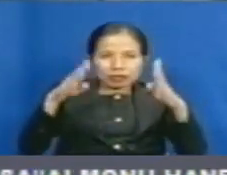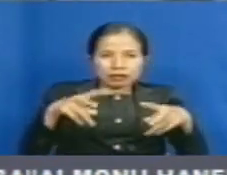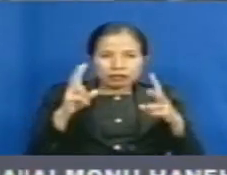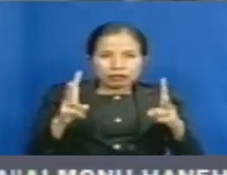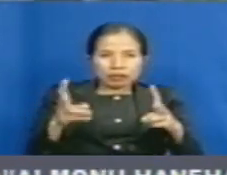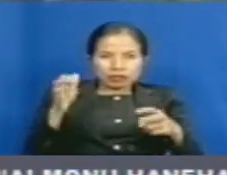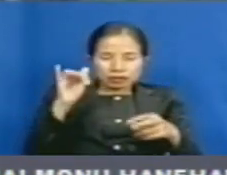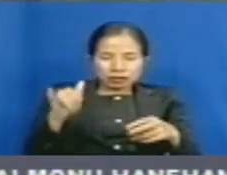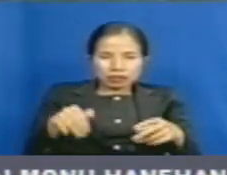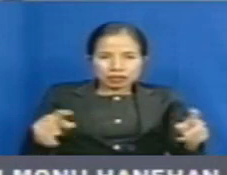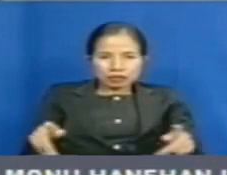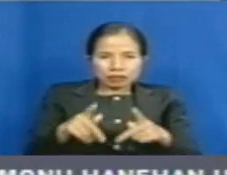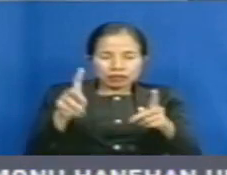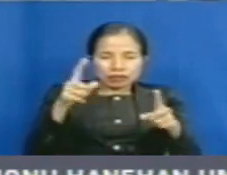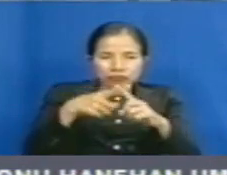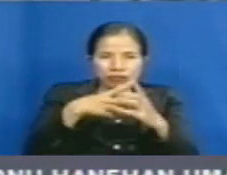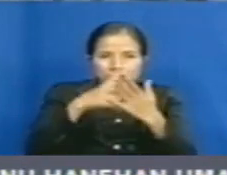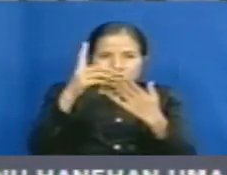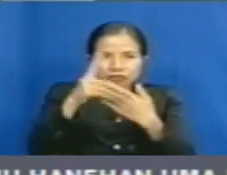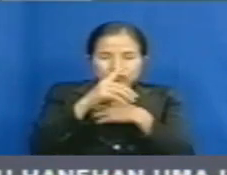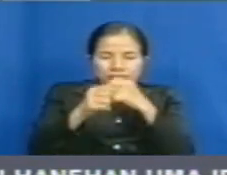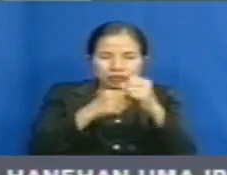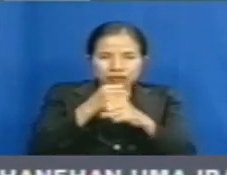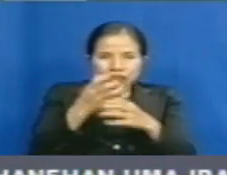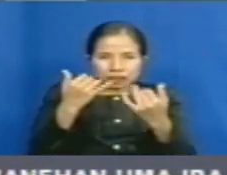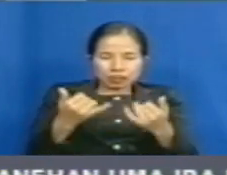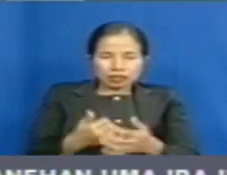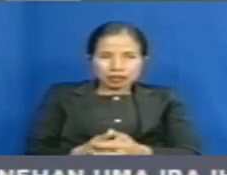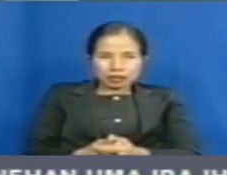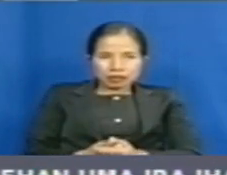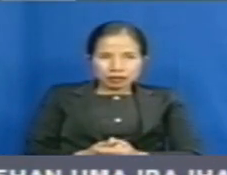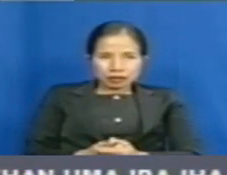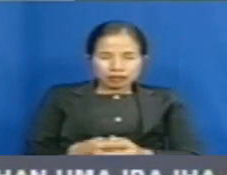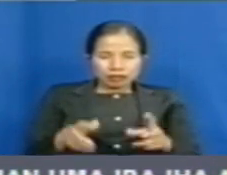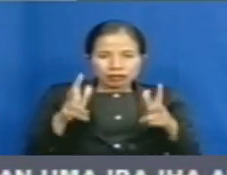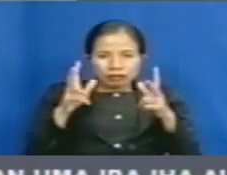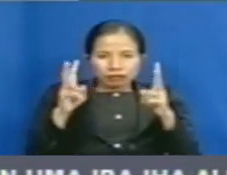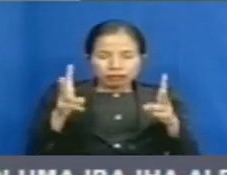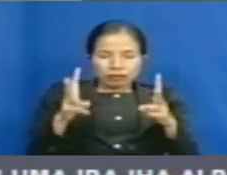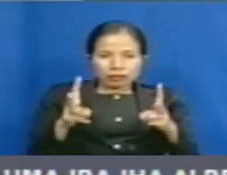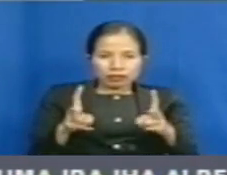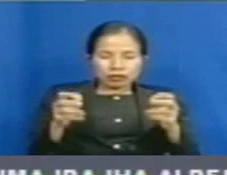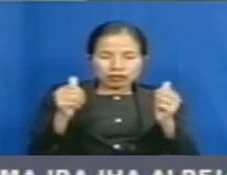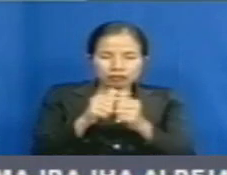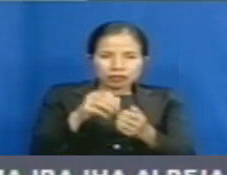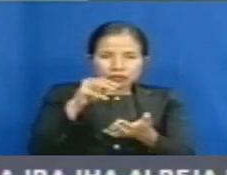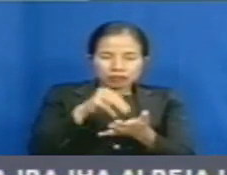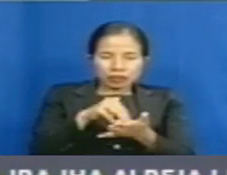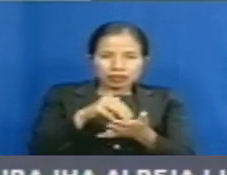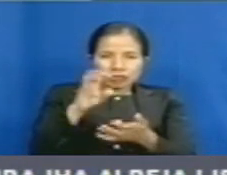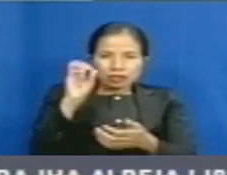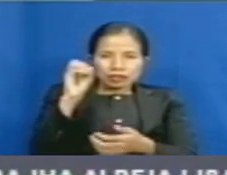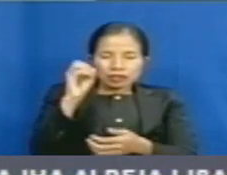Sira. Se publica e a fula em dezembro de Nane. Voluntários, e total de cerca de 1.500